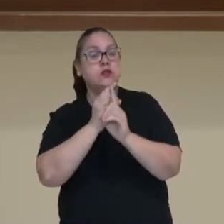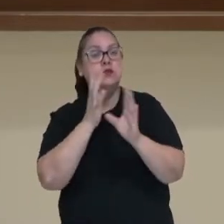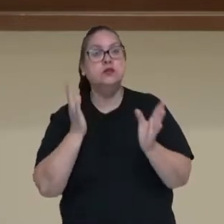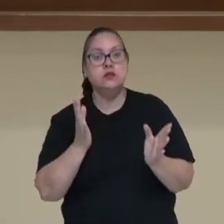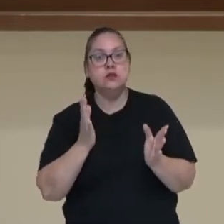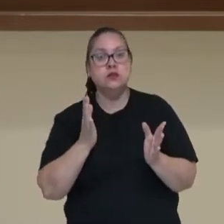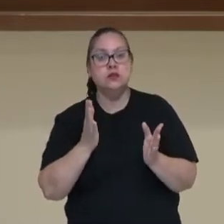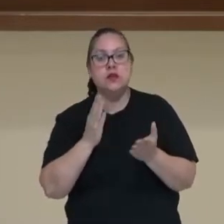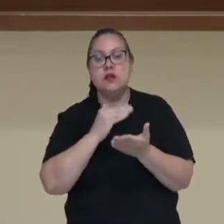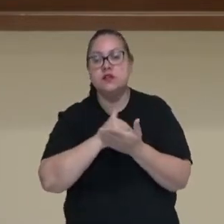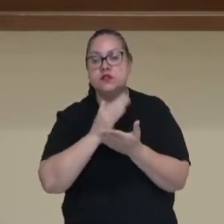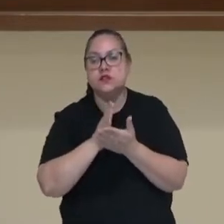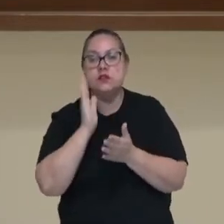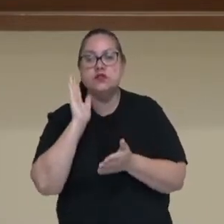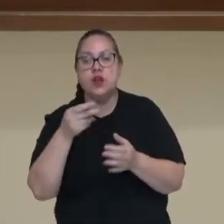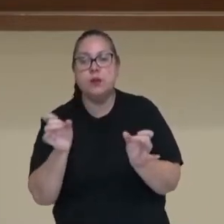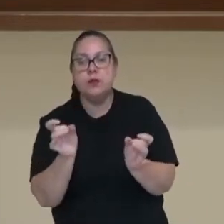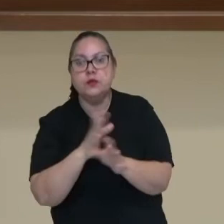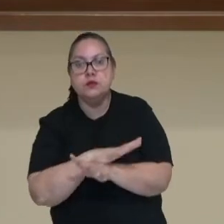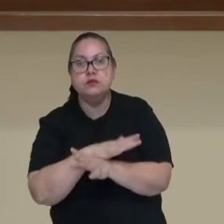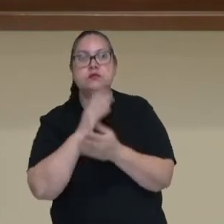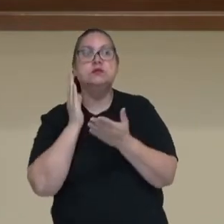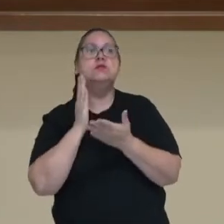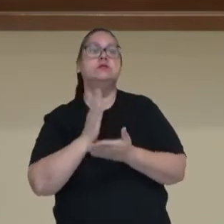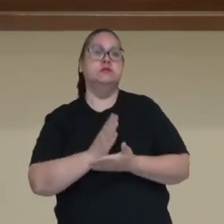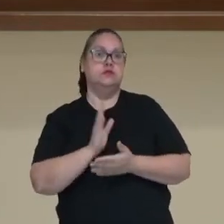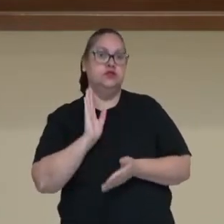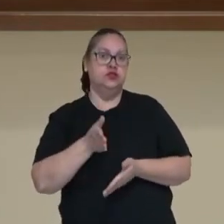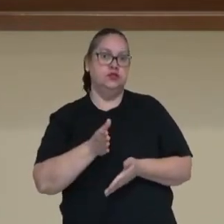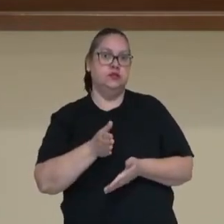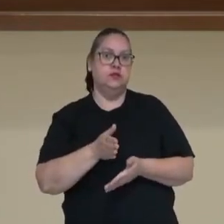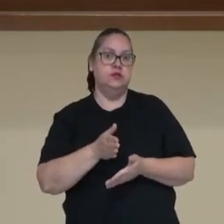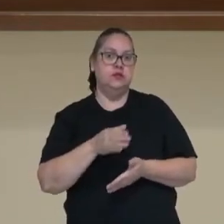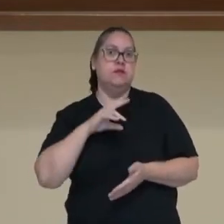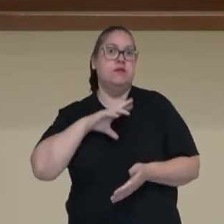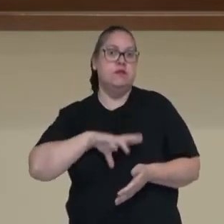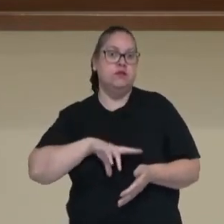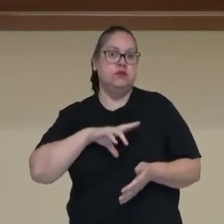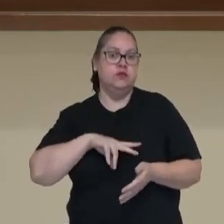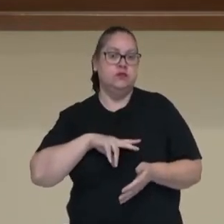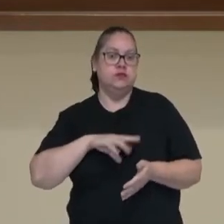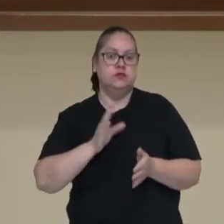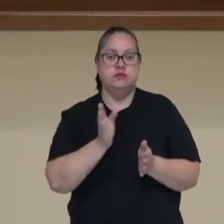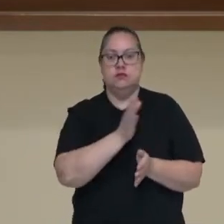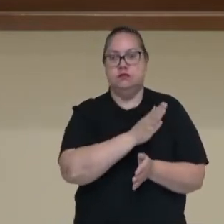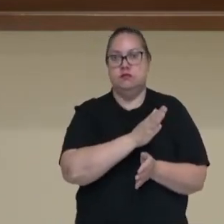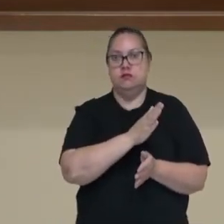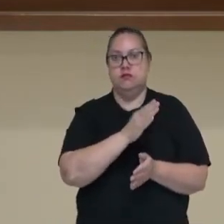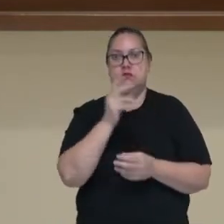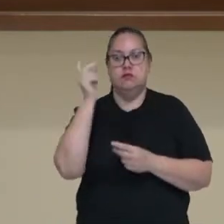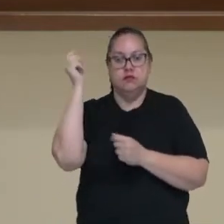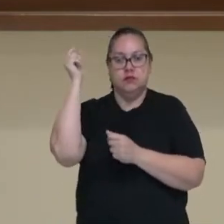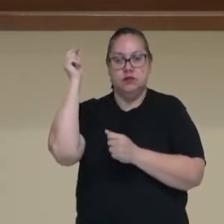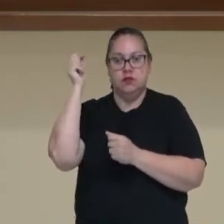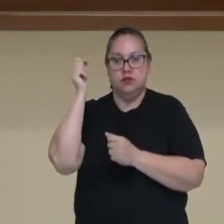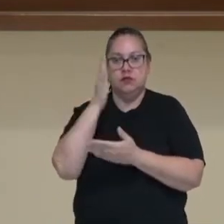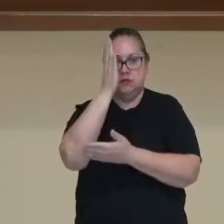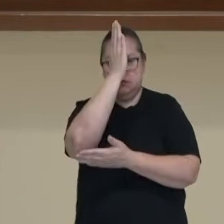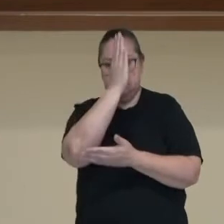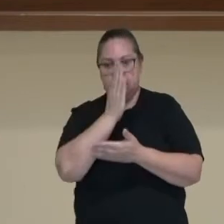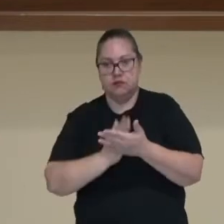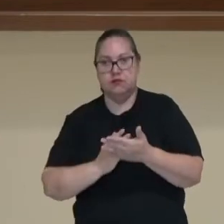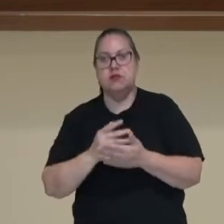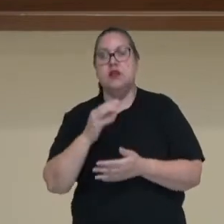até a divisão aonde faz parte do território português e do território espanhol com o Tratado de